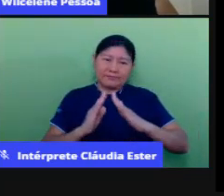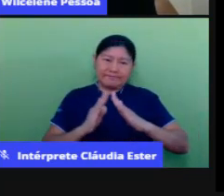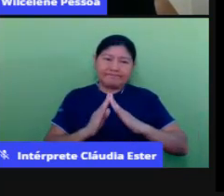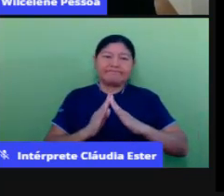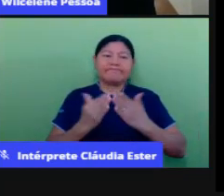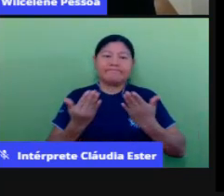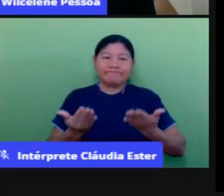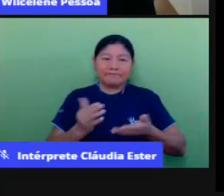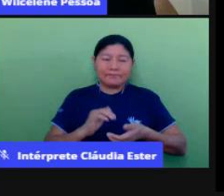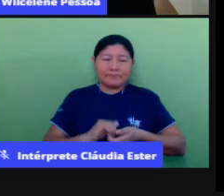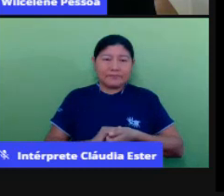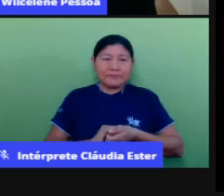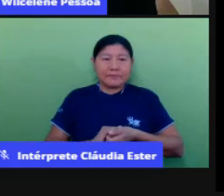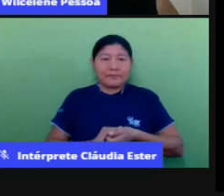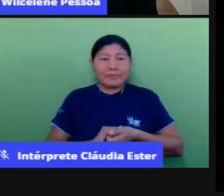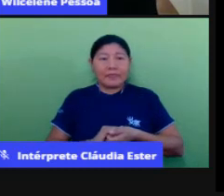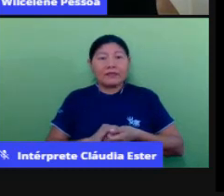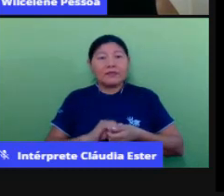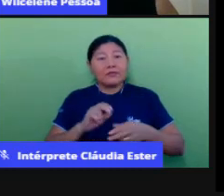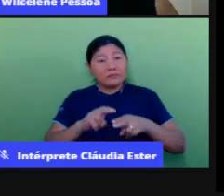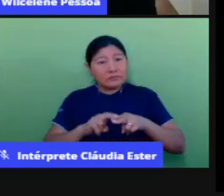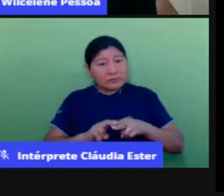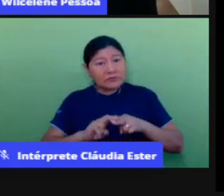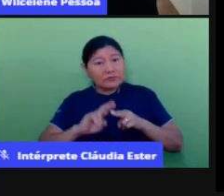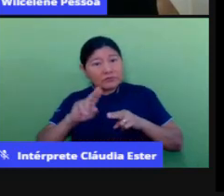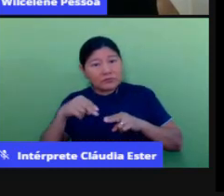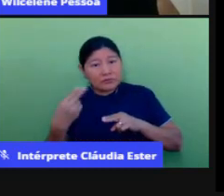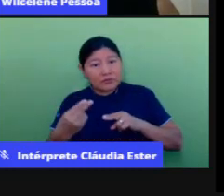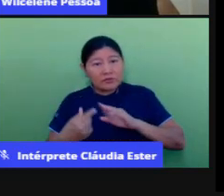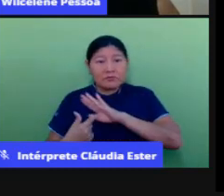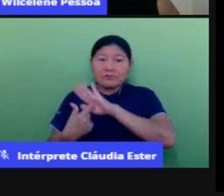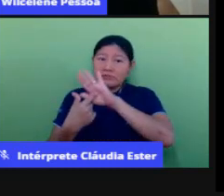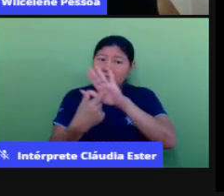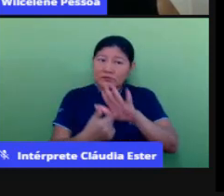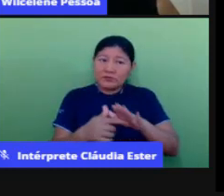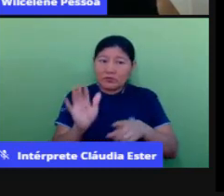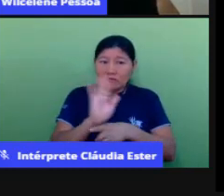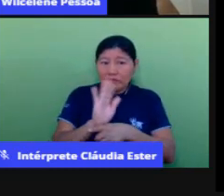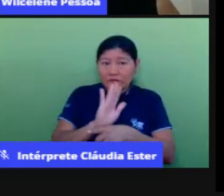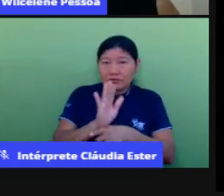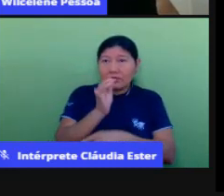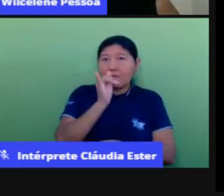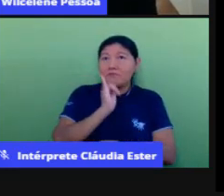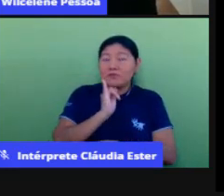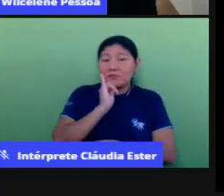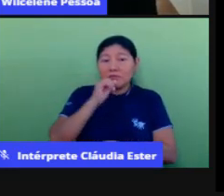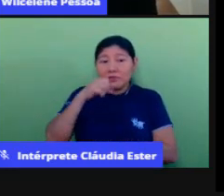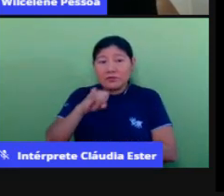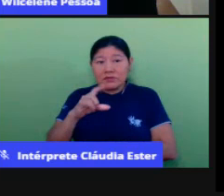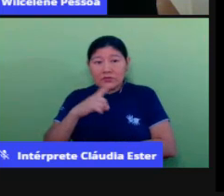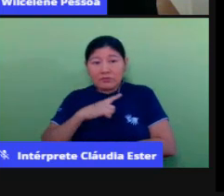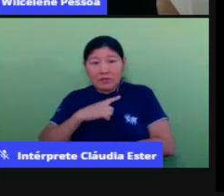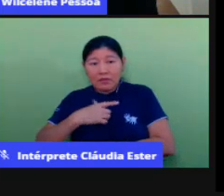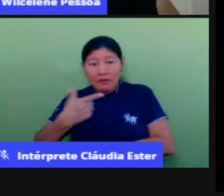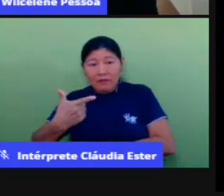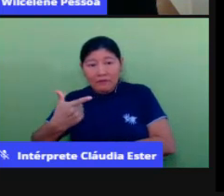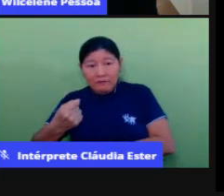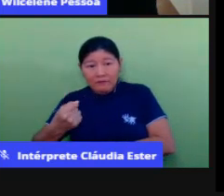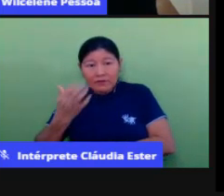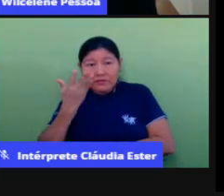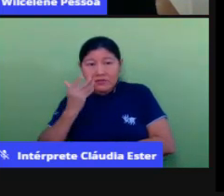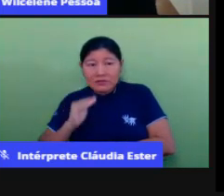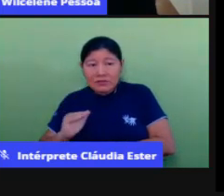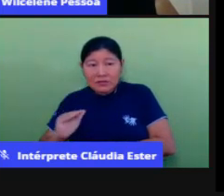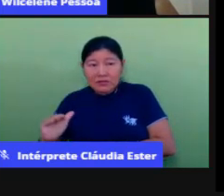Então, o que a gente quer frisar se eu tenho 20 crianças na minha turma, são 20 crianças que